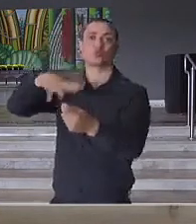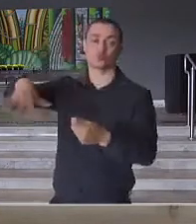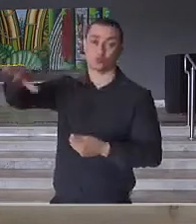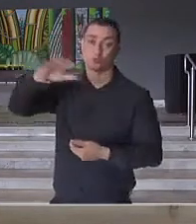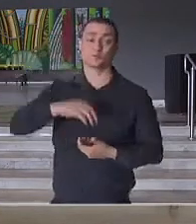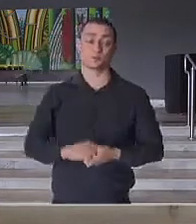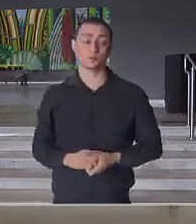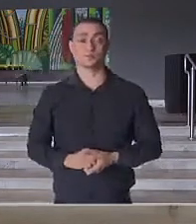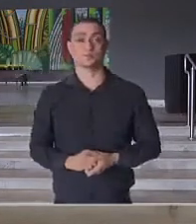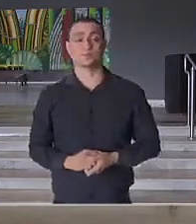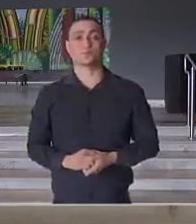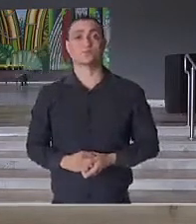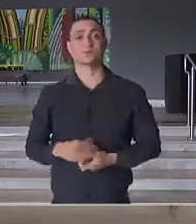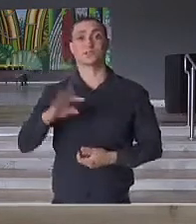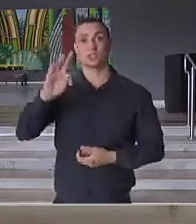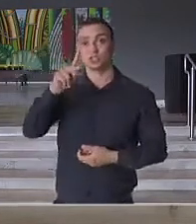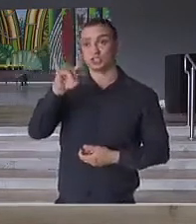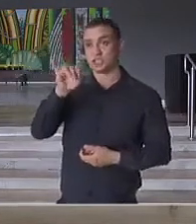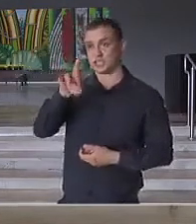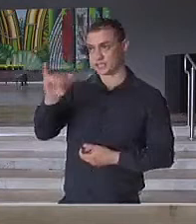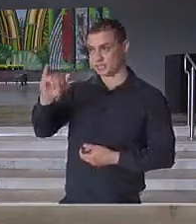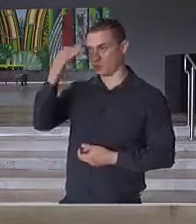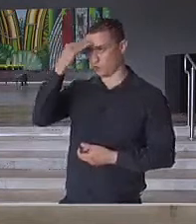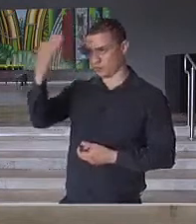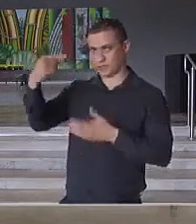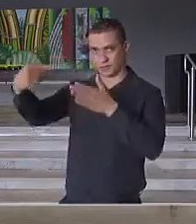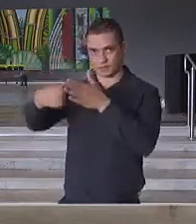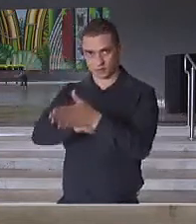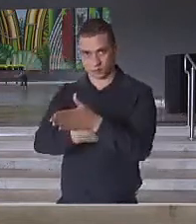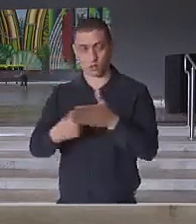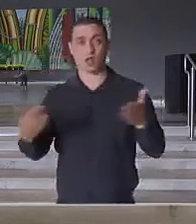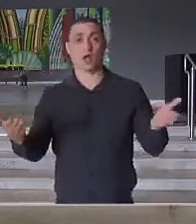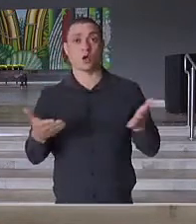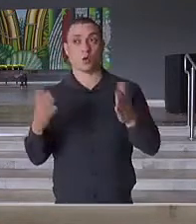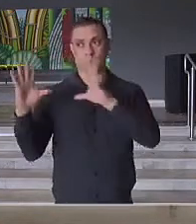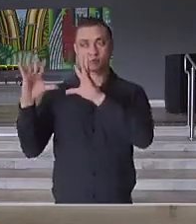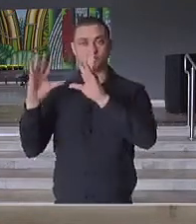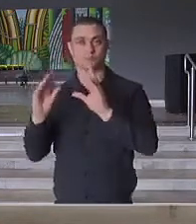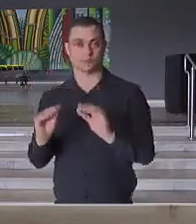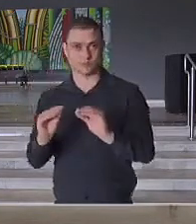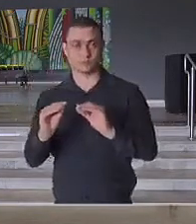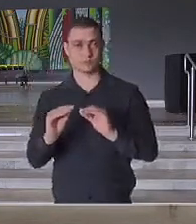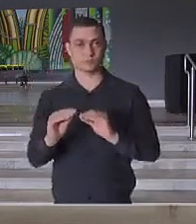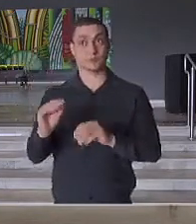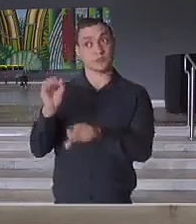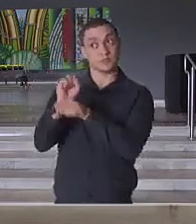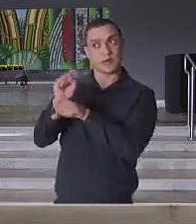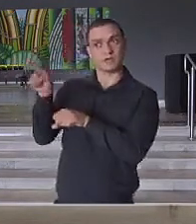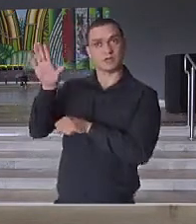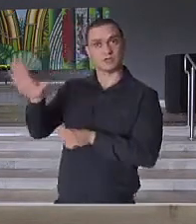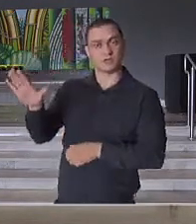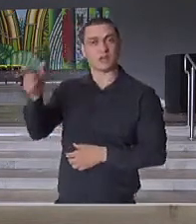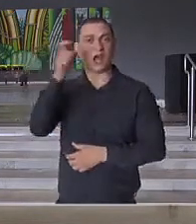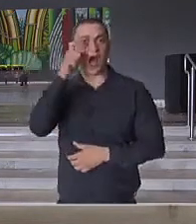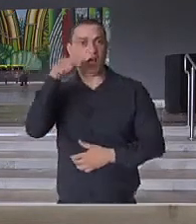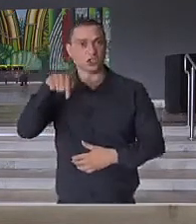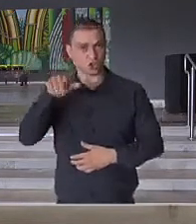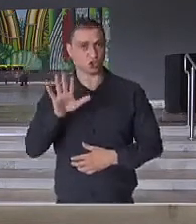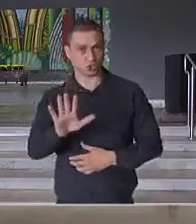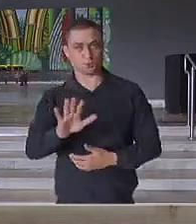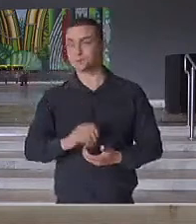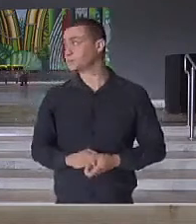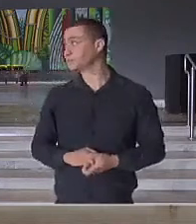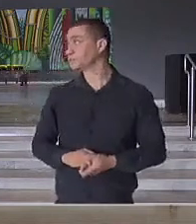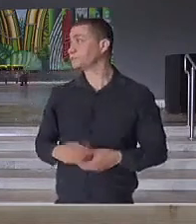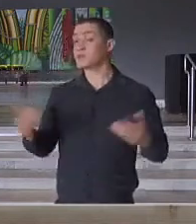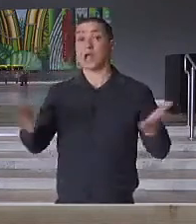internacional. Thierry, obrigado pelas perguntas. Nós vamos agora tirá-lo de tela, esperando que você possa continuar nos acompanhando aqui. E